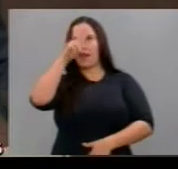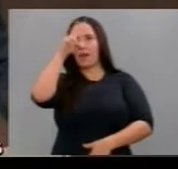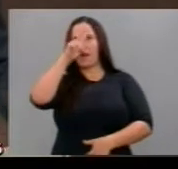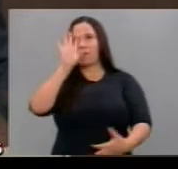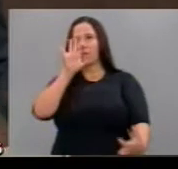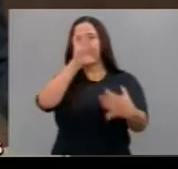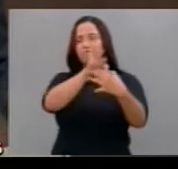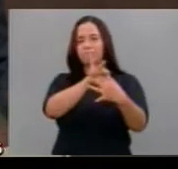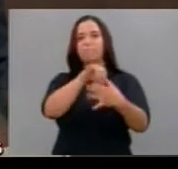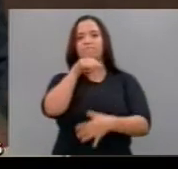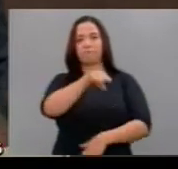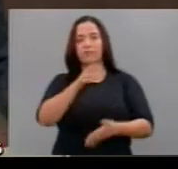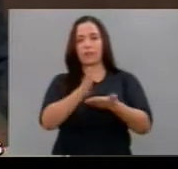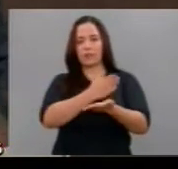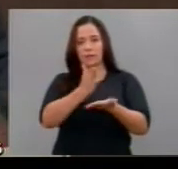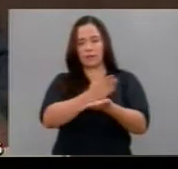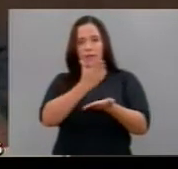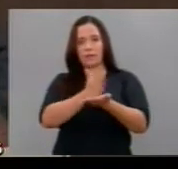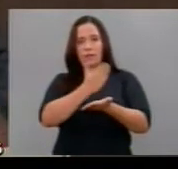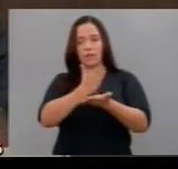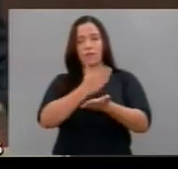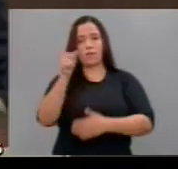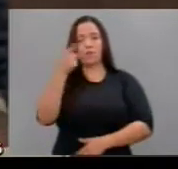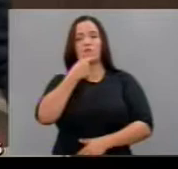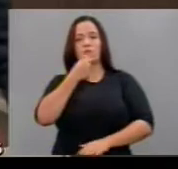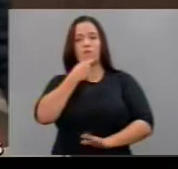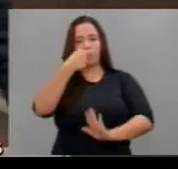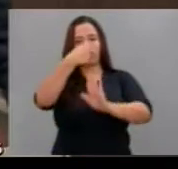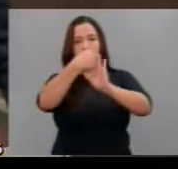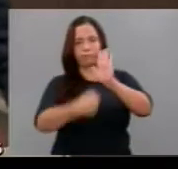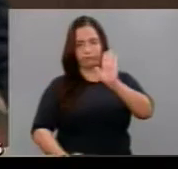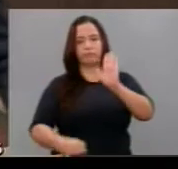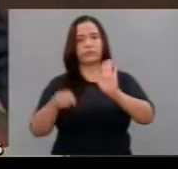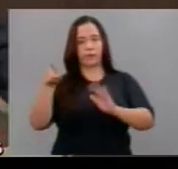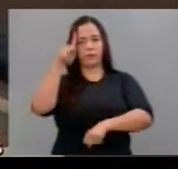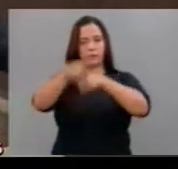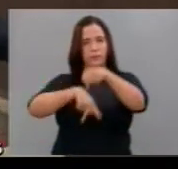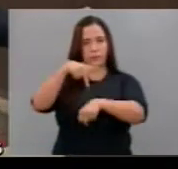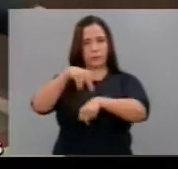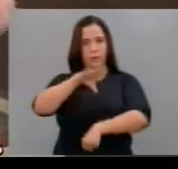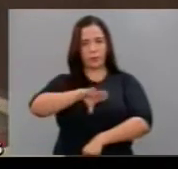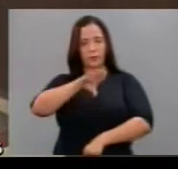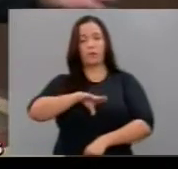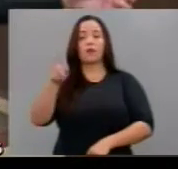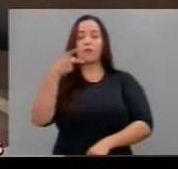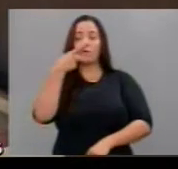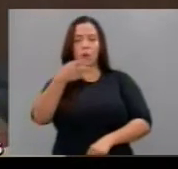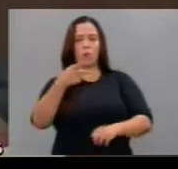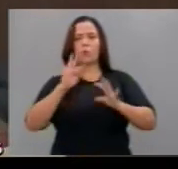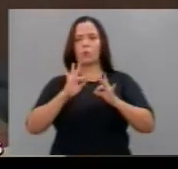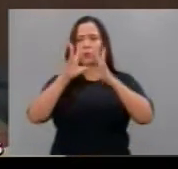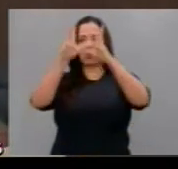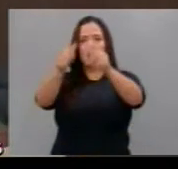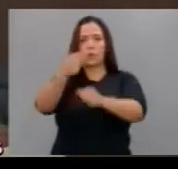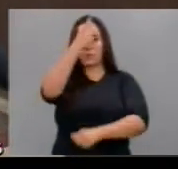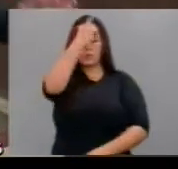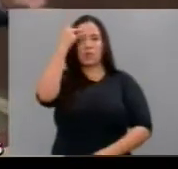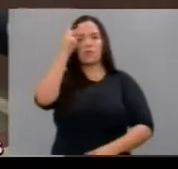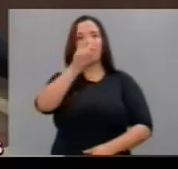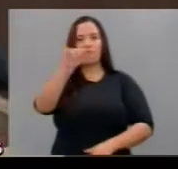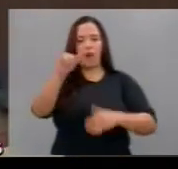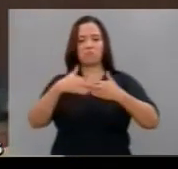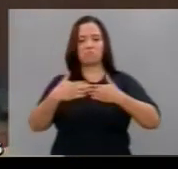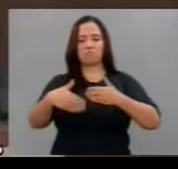obra, deste grande escritor português, onde ele dizia que num belo dia as pessoas todas iam deixar de votar. É o